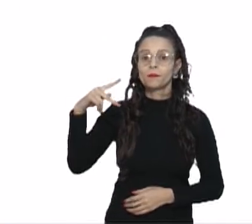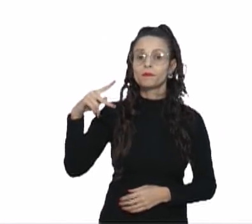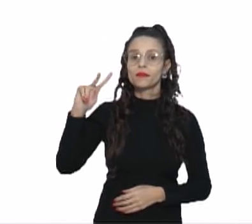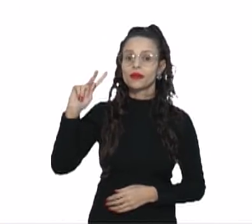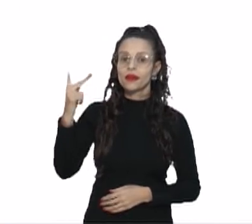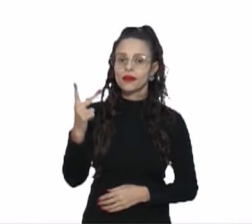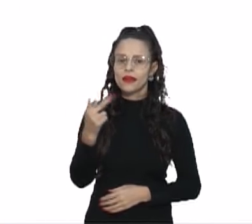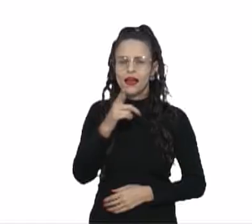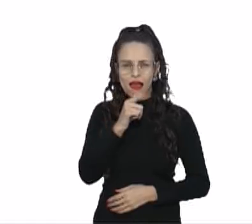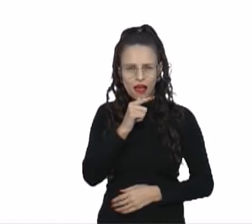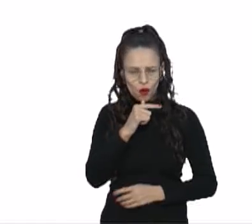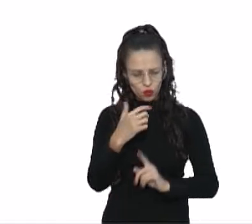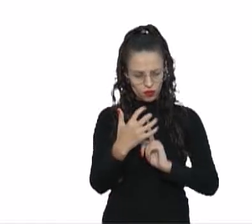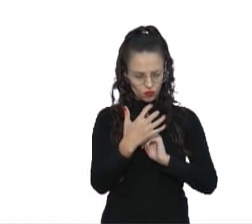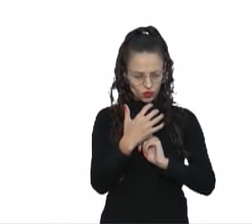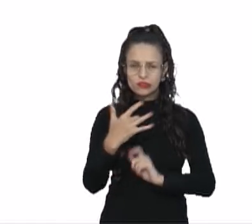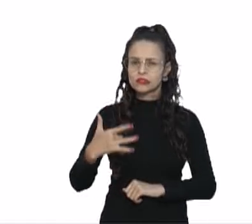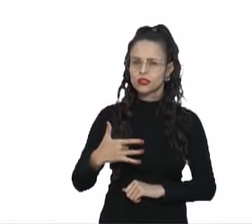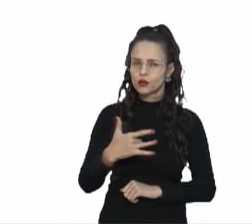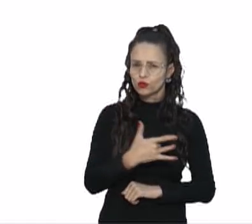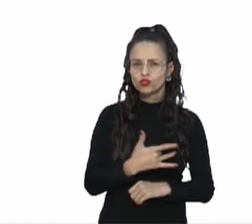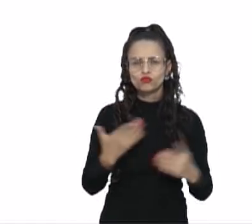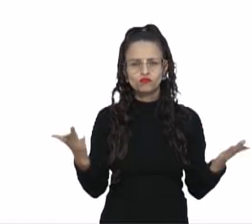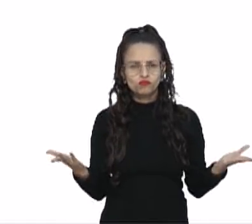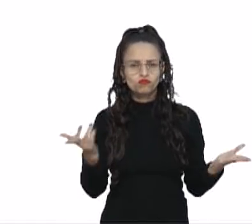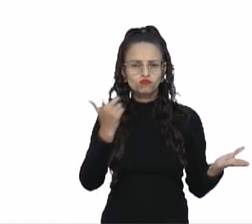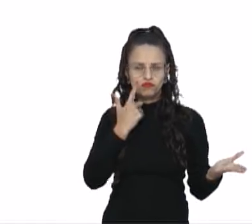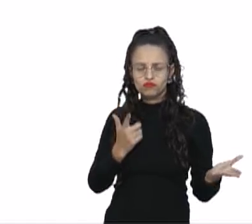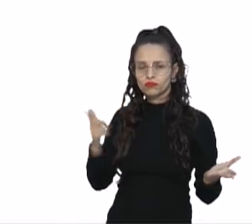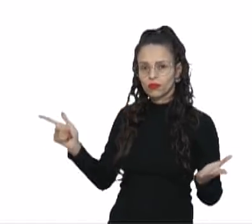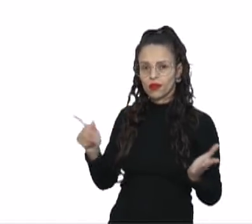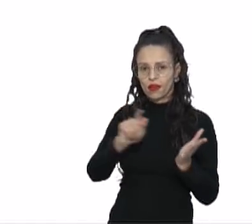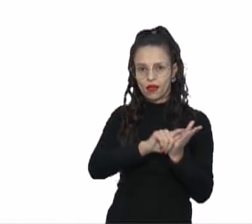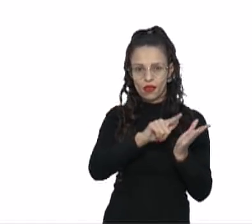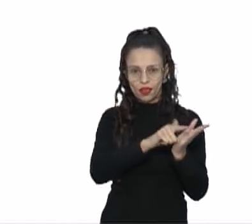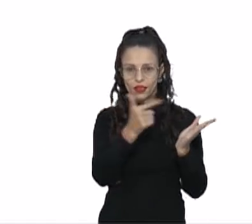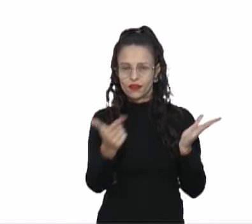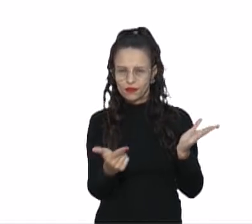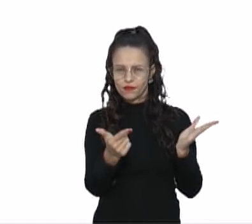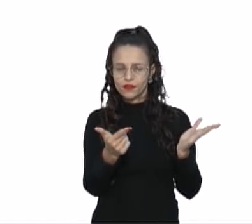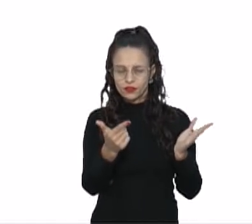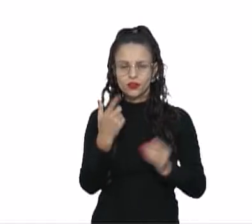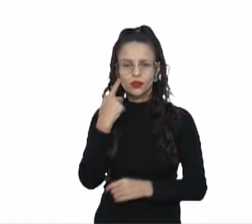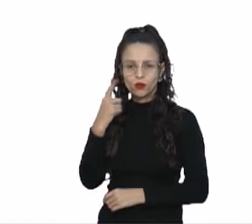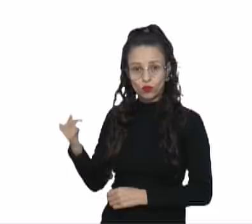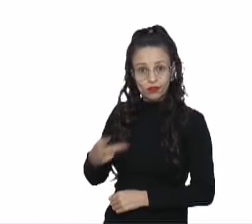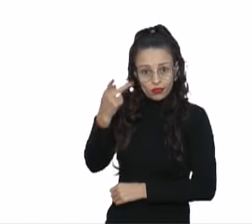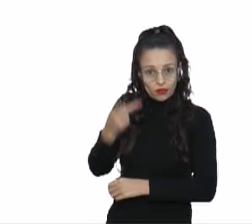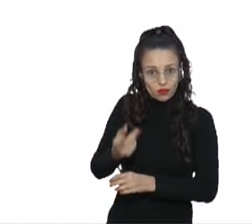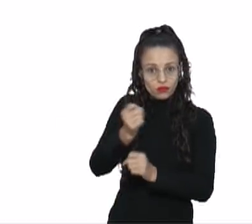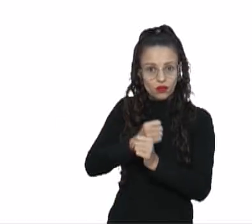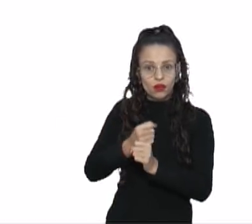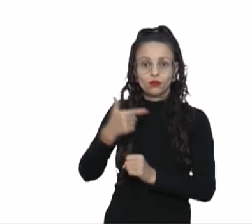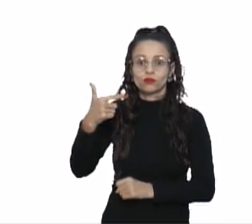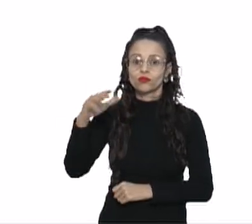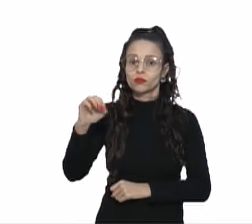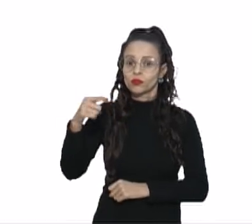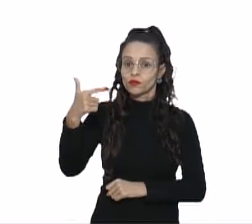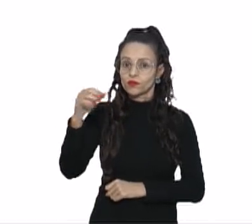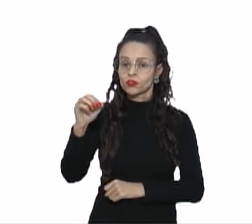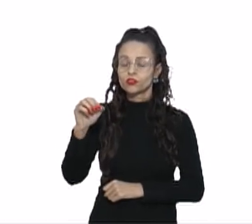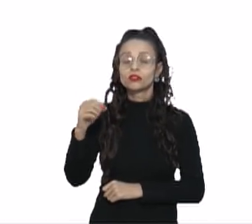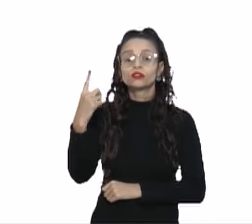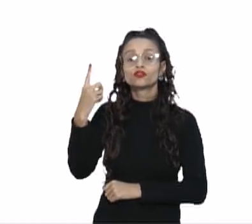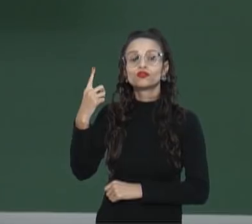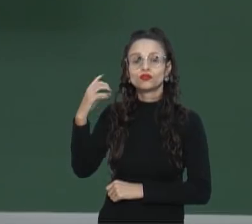água influencia a nossa saúde? Uma reportagem lá da revista super interessante deste ano, 2020, 19 de